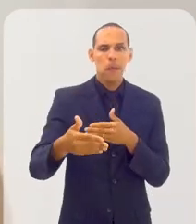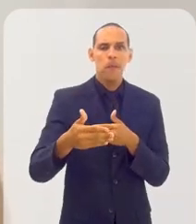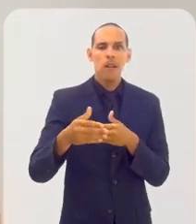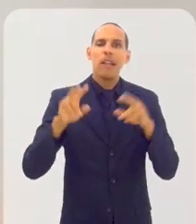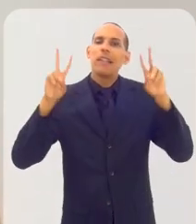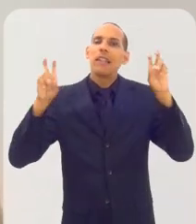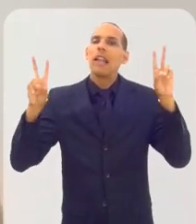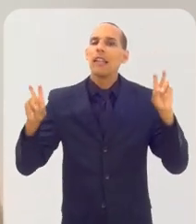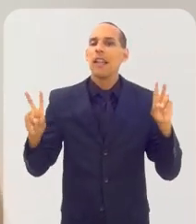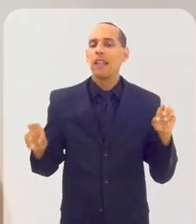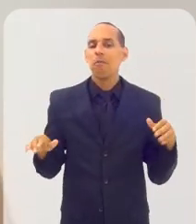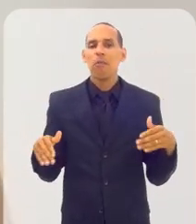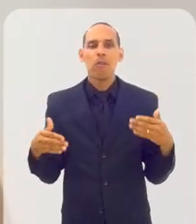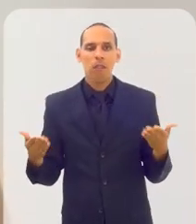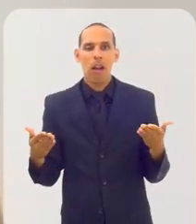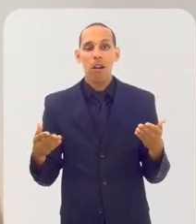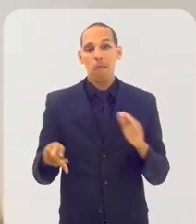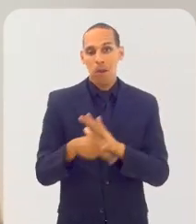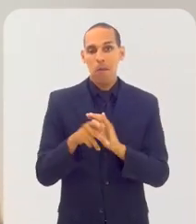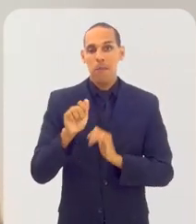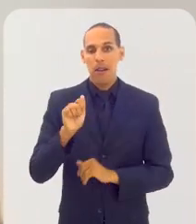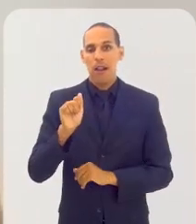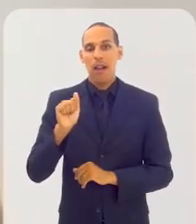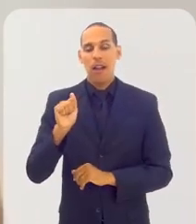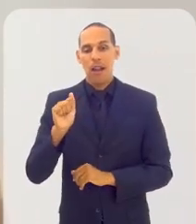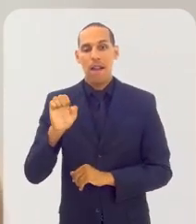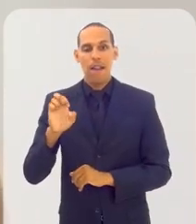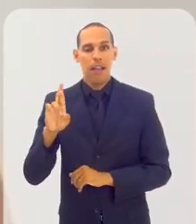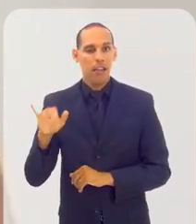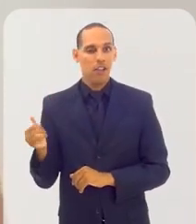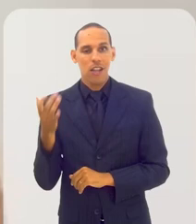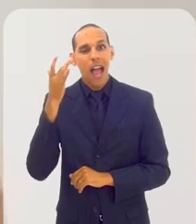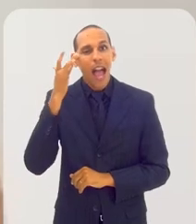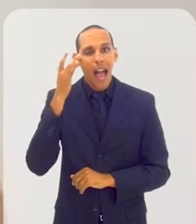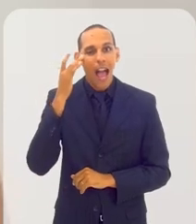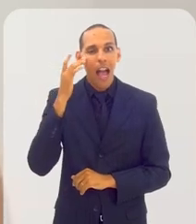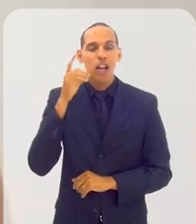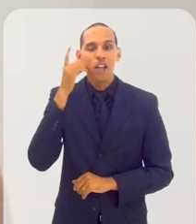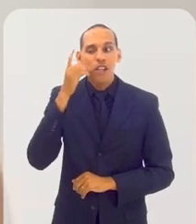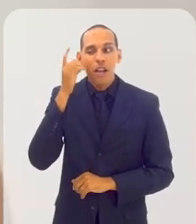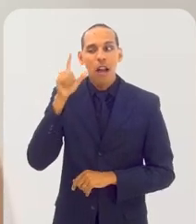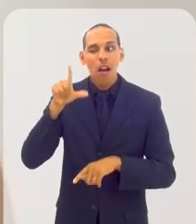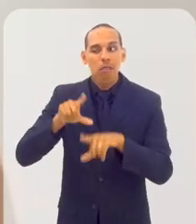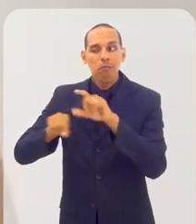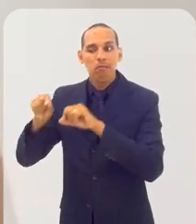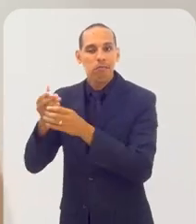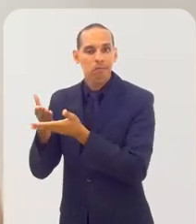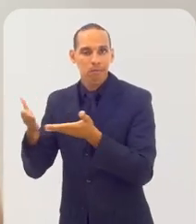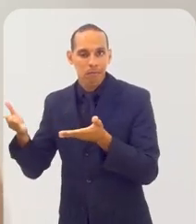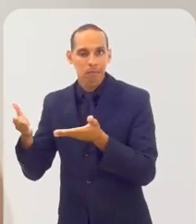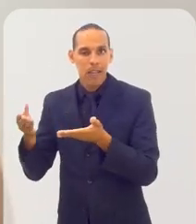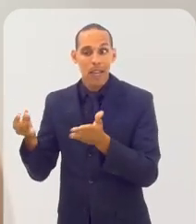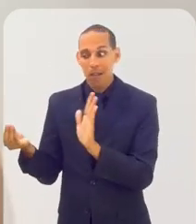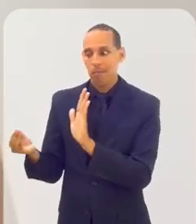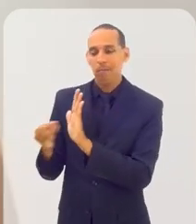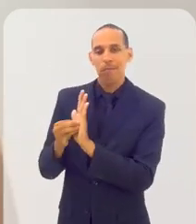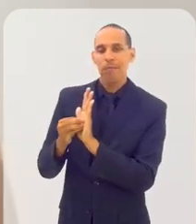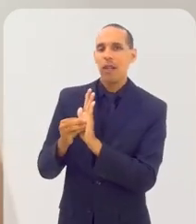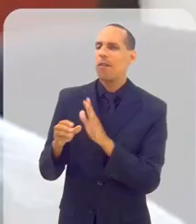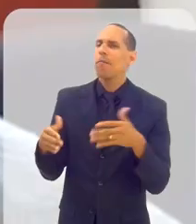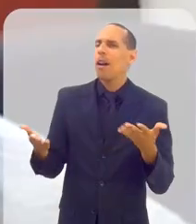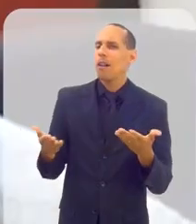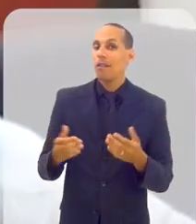os temas, na opinião da AERJ, que não podem ficar de fora da agenda dos deputados estaduais eleitos para essa